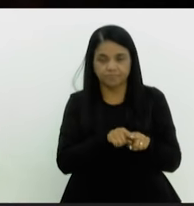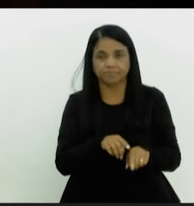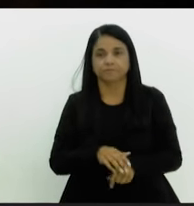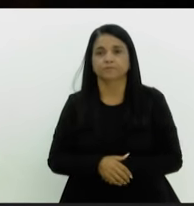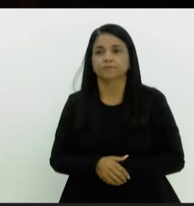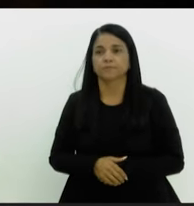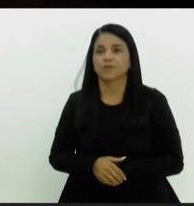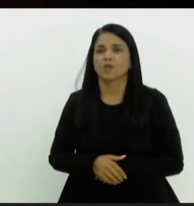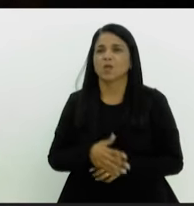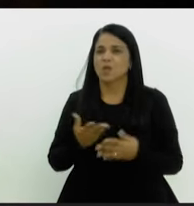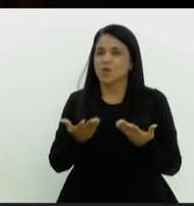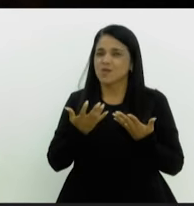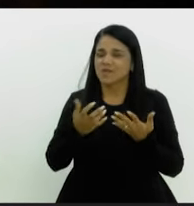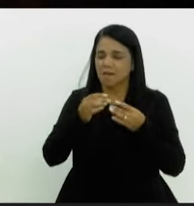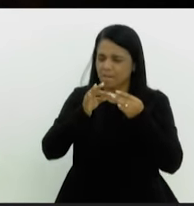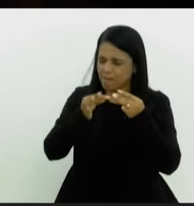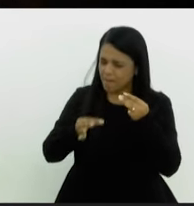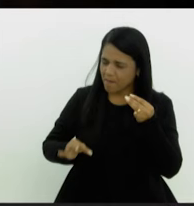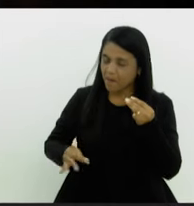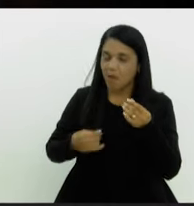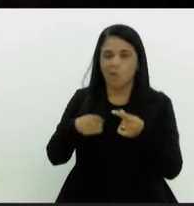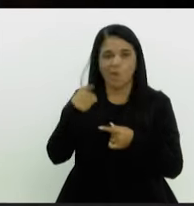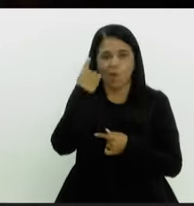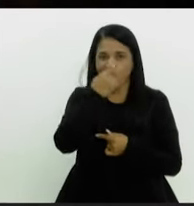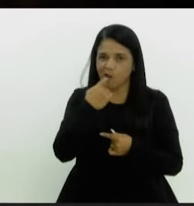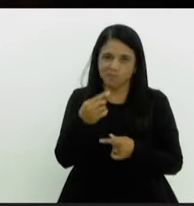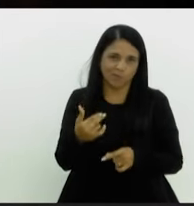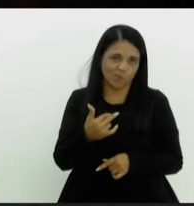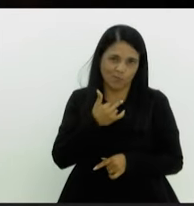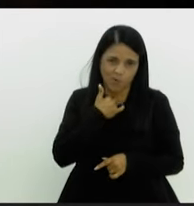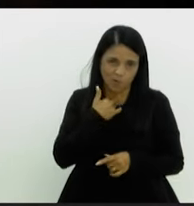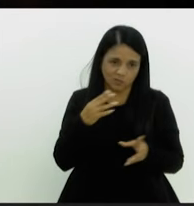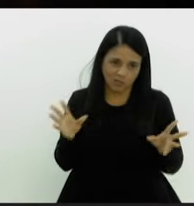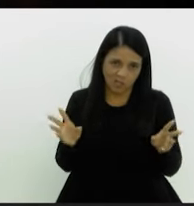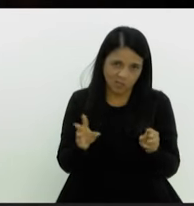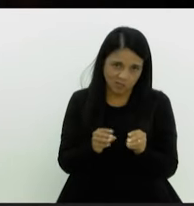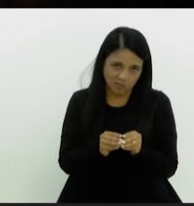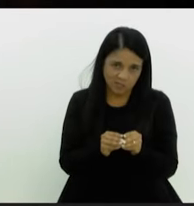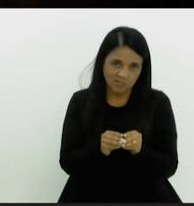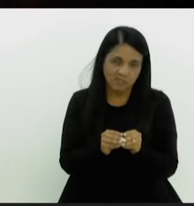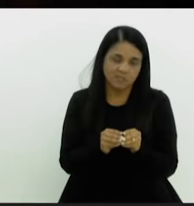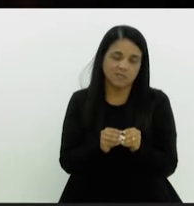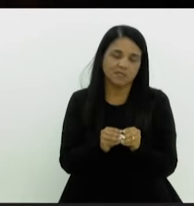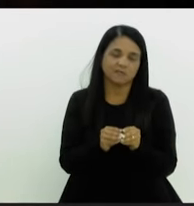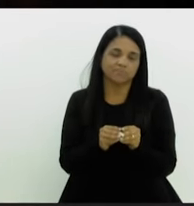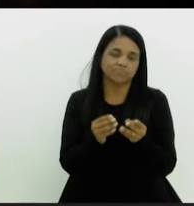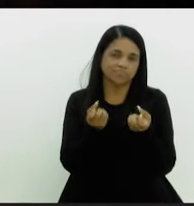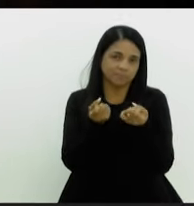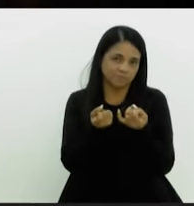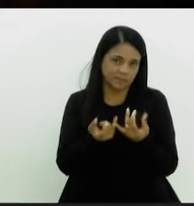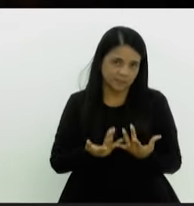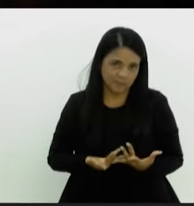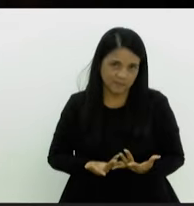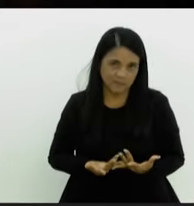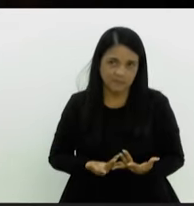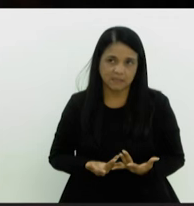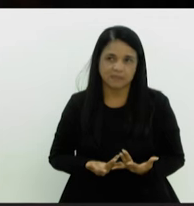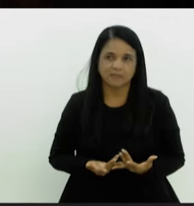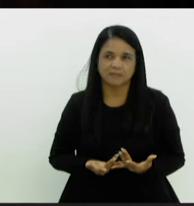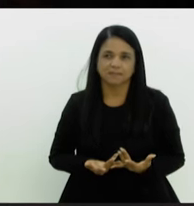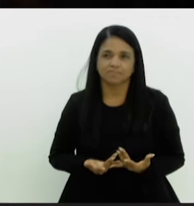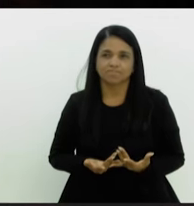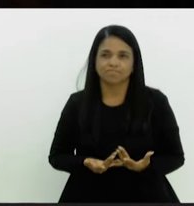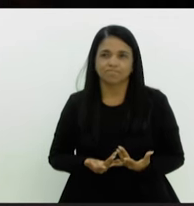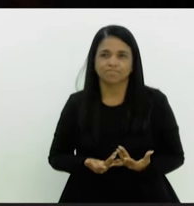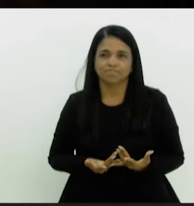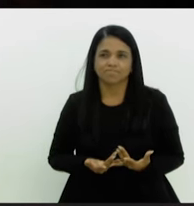queria poder ficar falando aqui mais uma hora mas eu não posso eu acho que eu consegui fazer um recorte eh